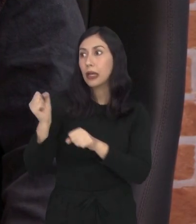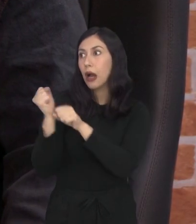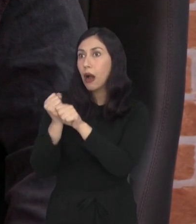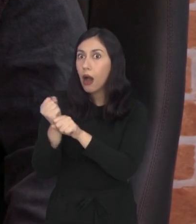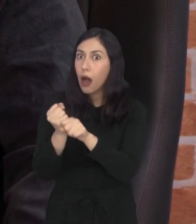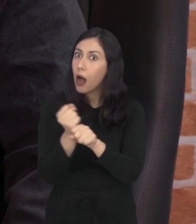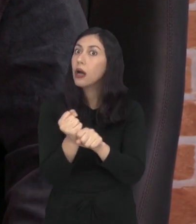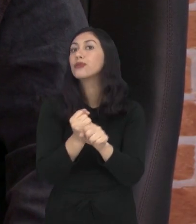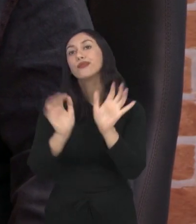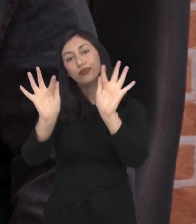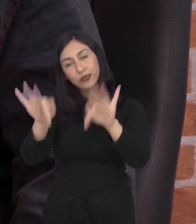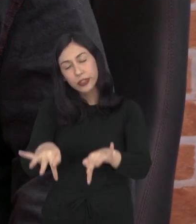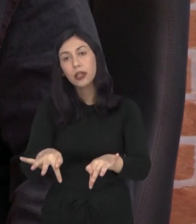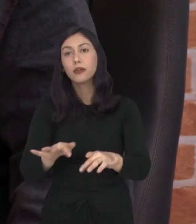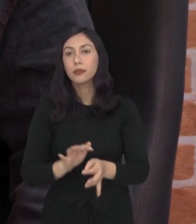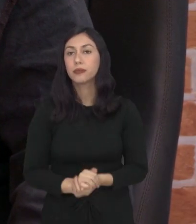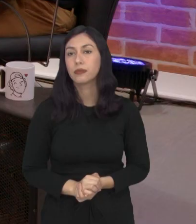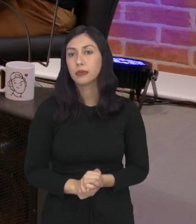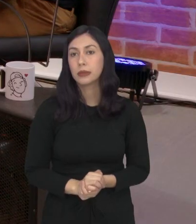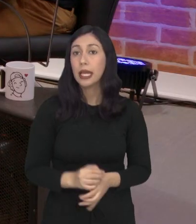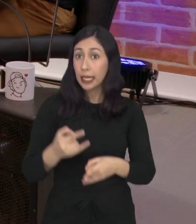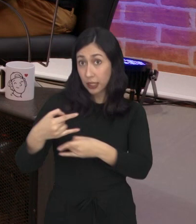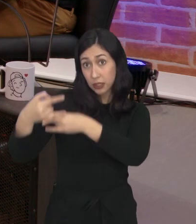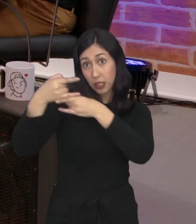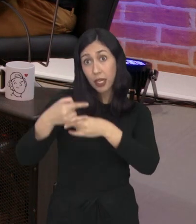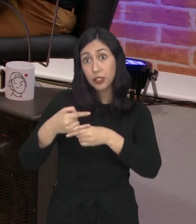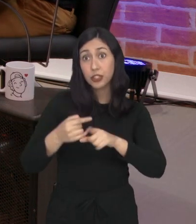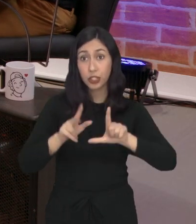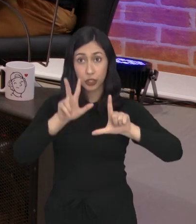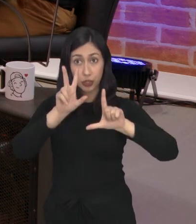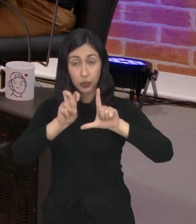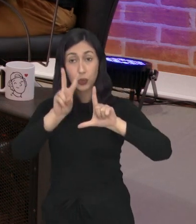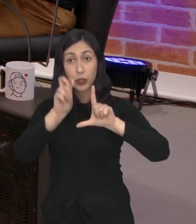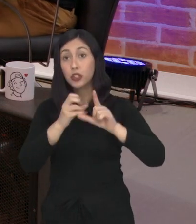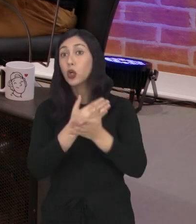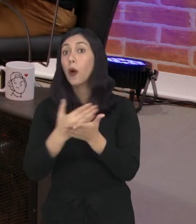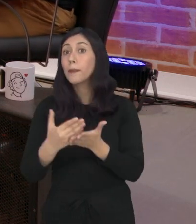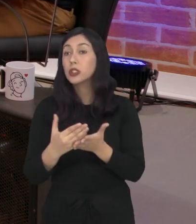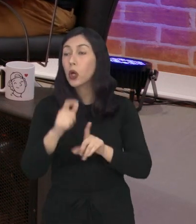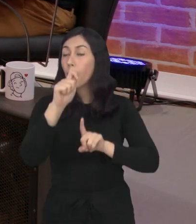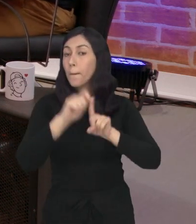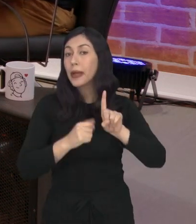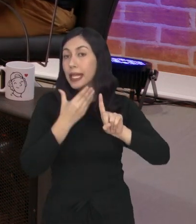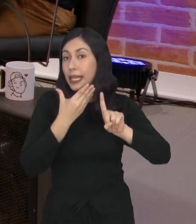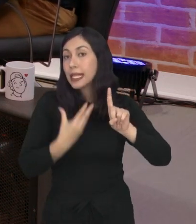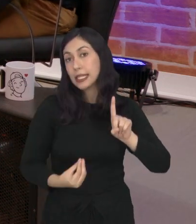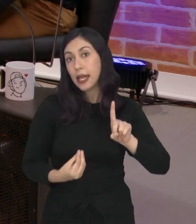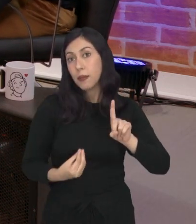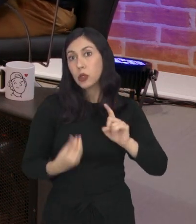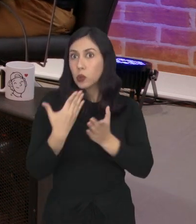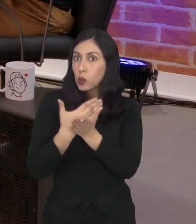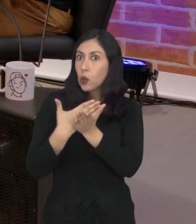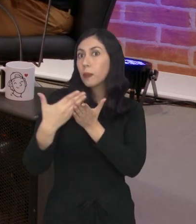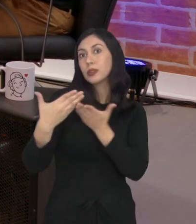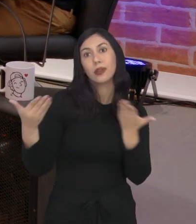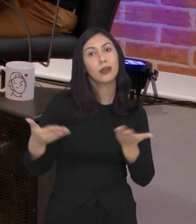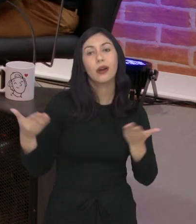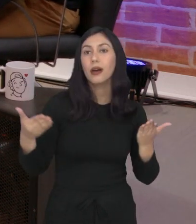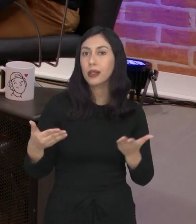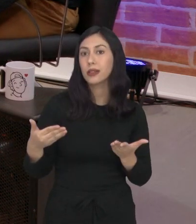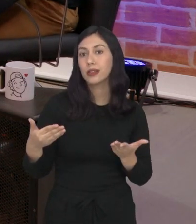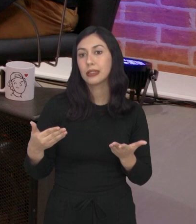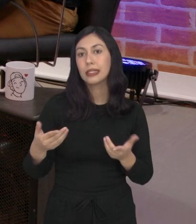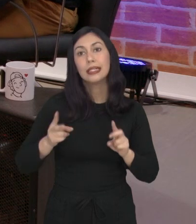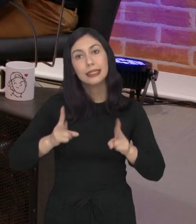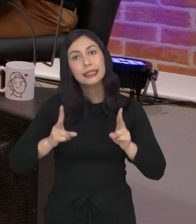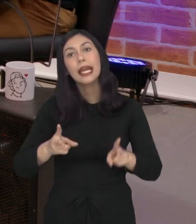joga. Essa mesa na Twitch que eu tô agora começou em dezembro. Que tá sendo a mesa que tá sendo o carro-chefe das minhas lives. E toda